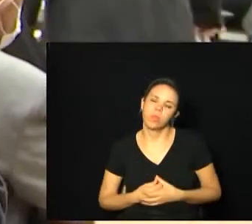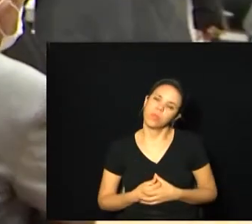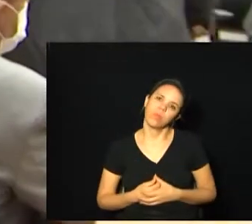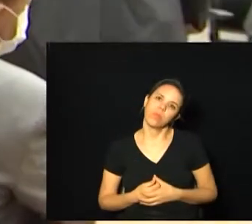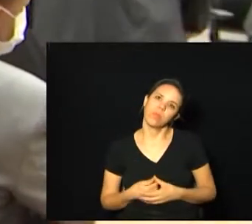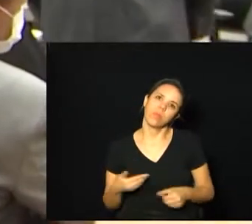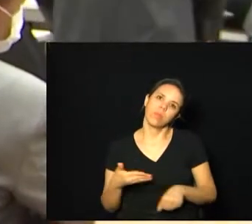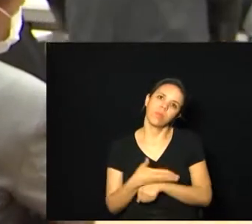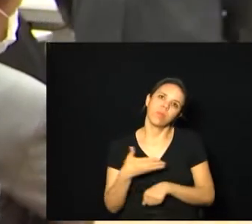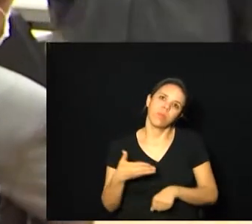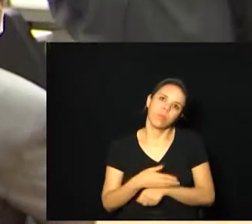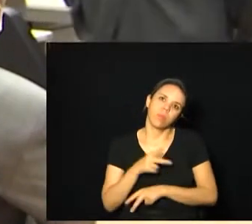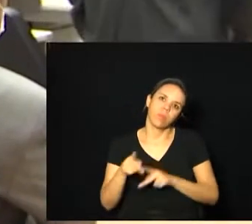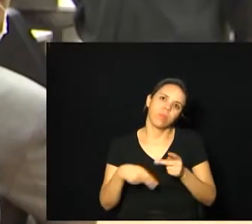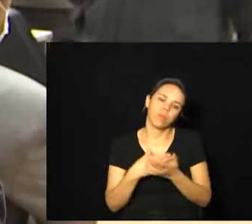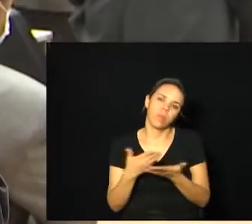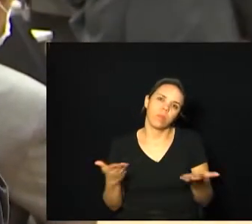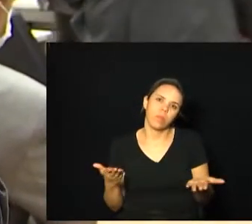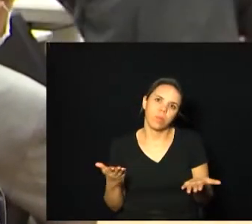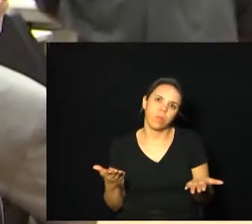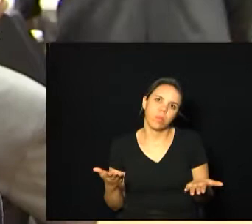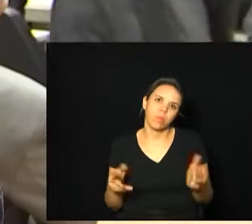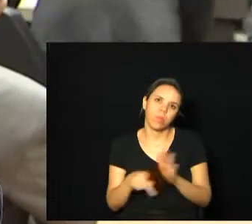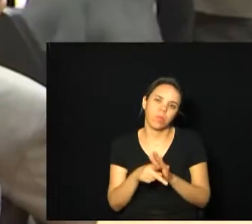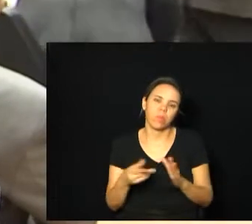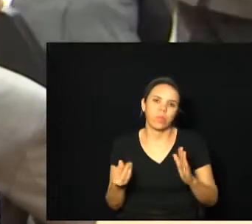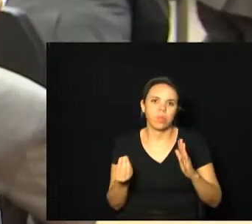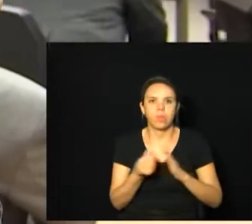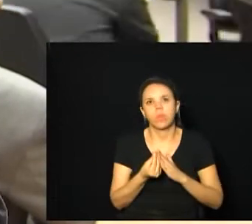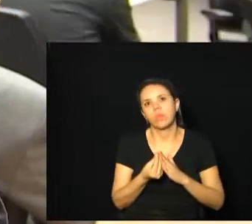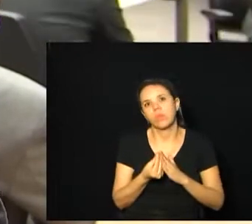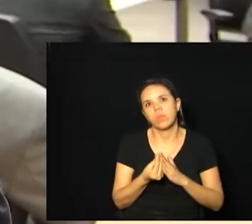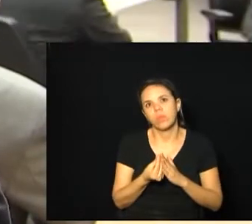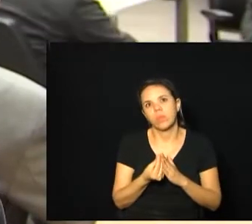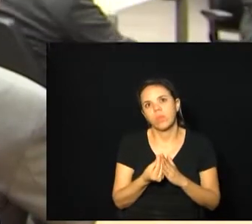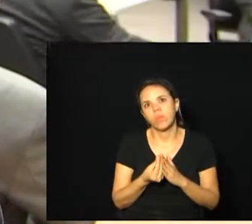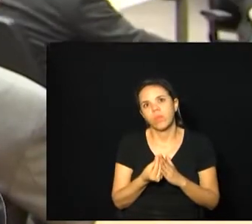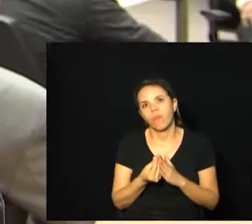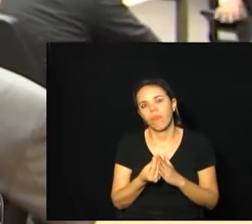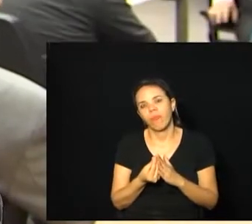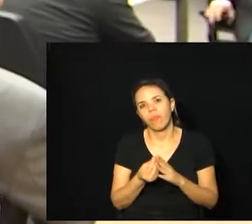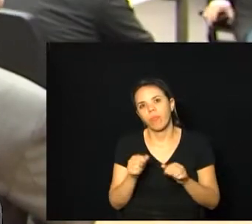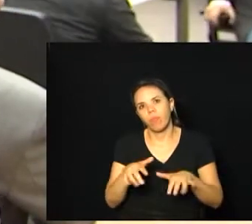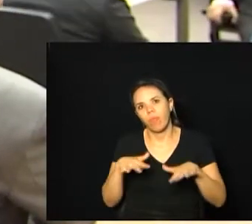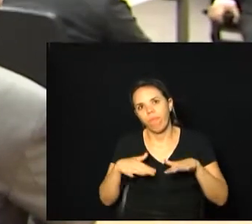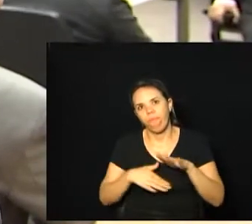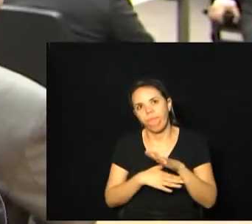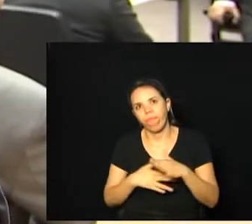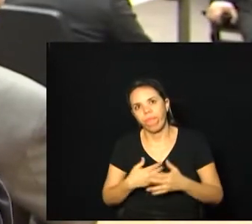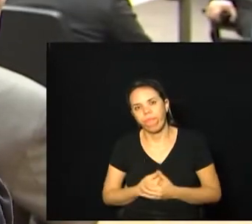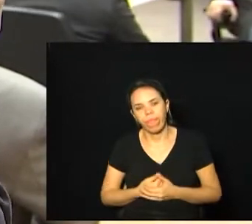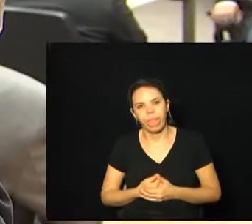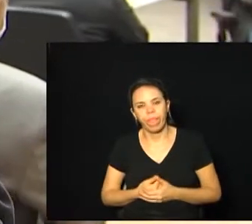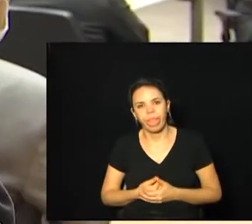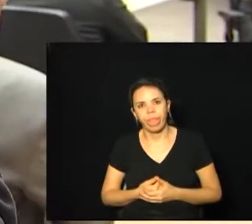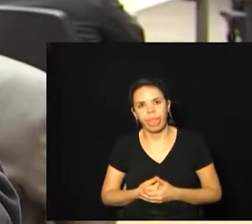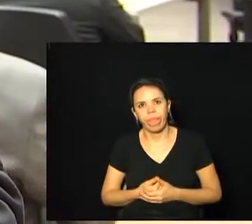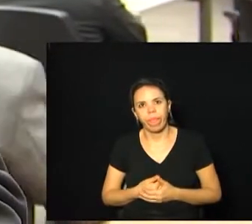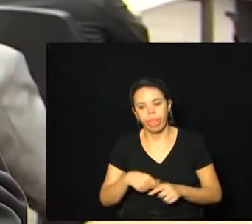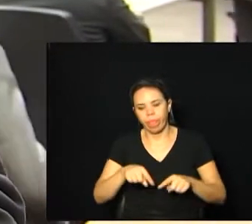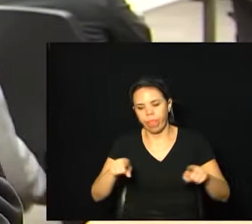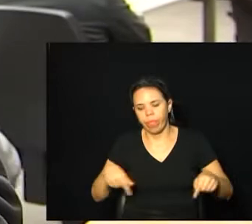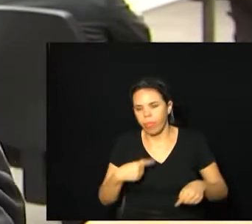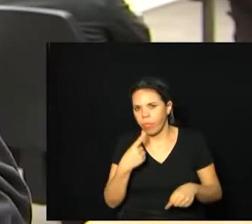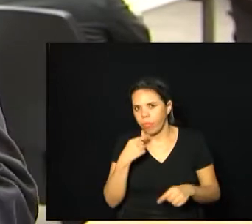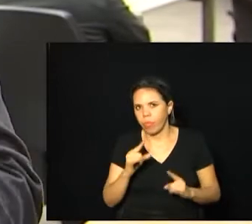com a participação popular, seja na própria Sanasa, seja no plenário da Câmara, seja no Salão Vermelho,